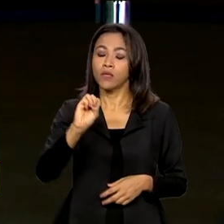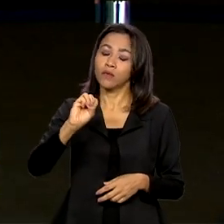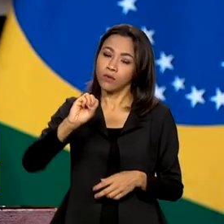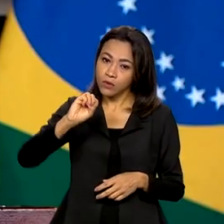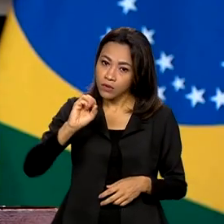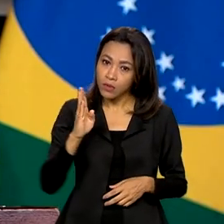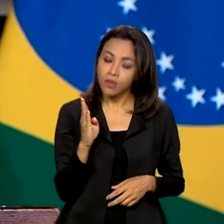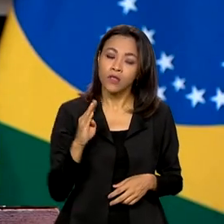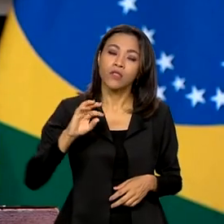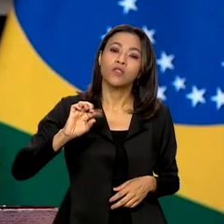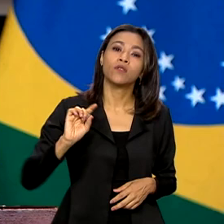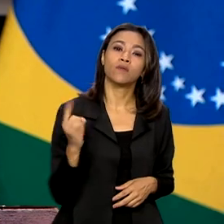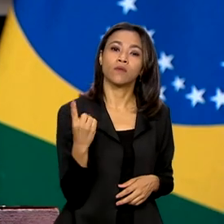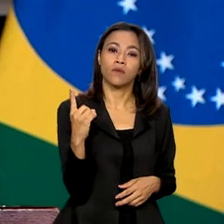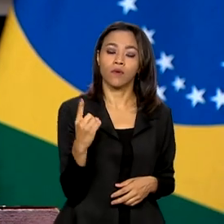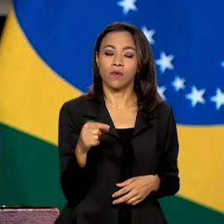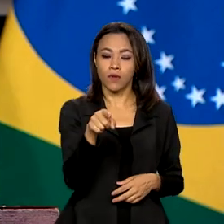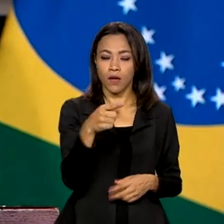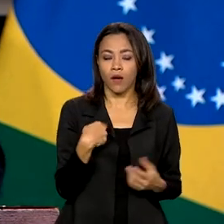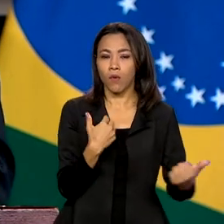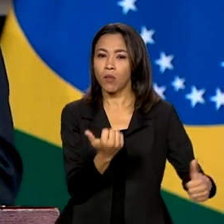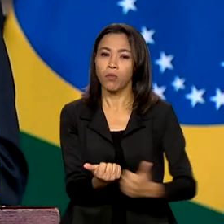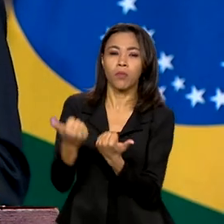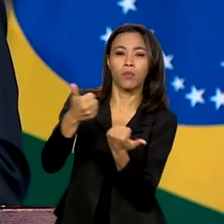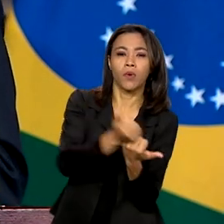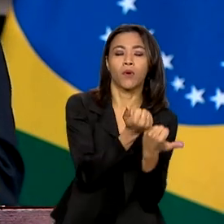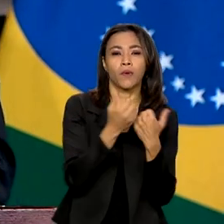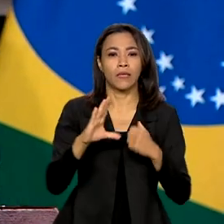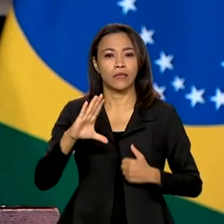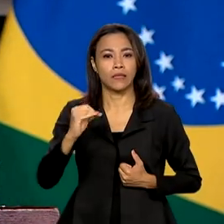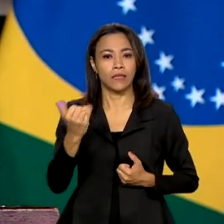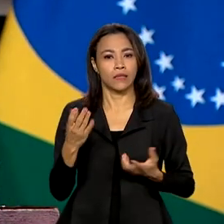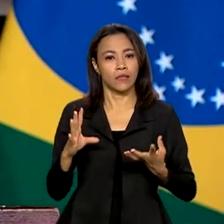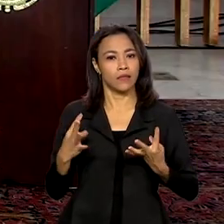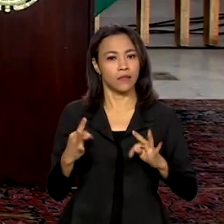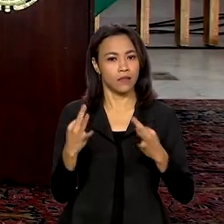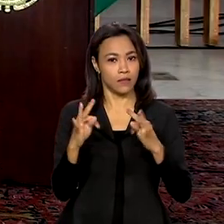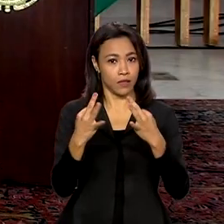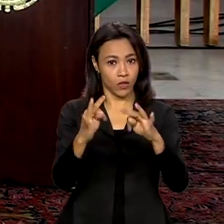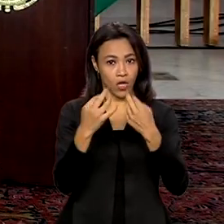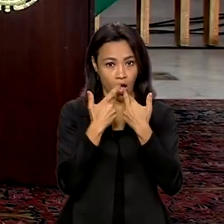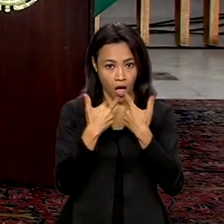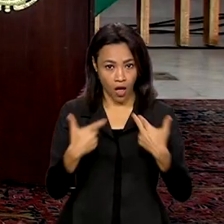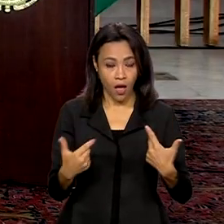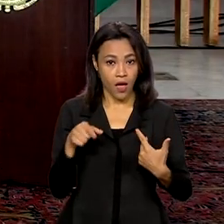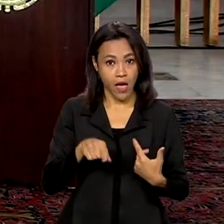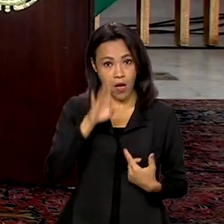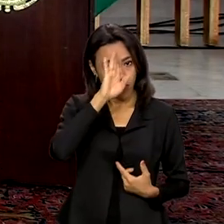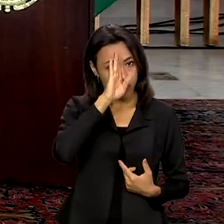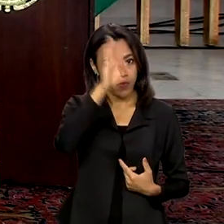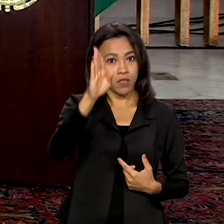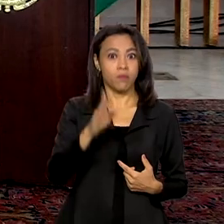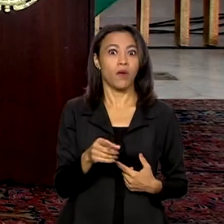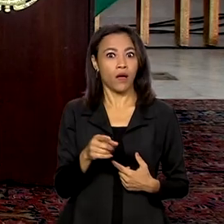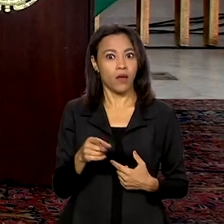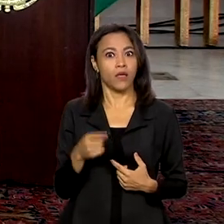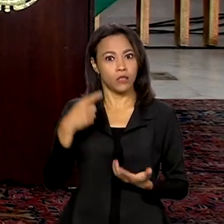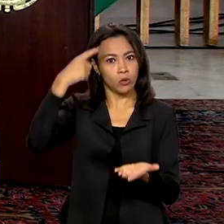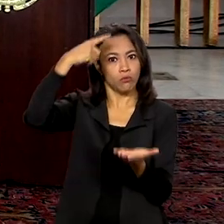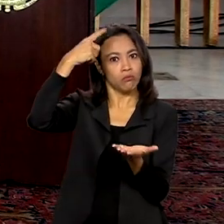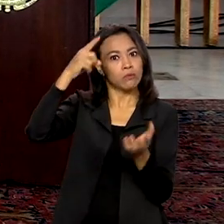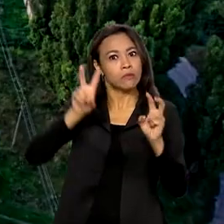US$ 1,8 bilhão. A cooperação em ciência, tecnologia e inovação é um dos principais eixos das